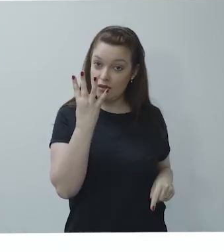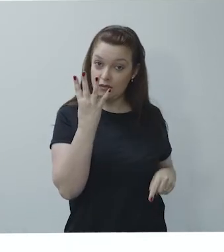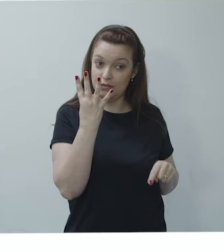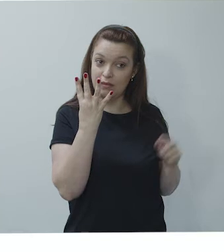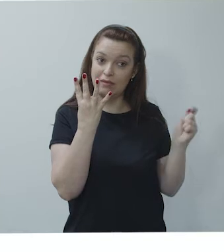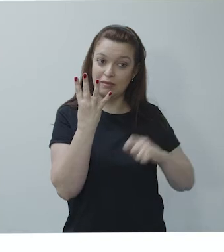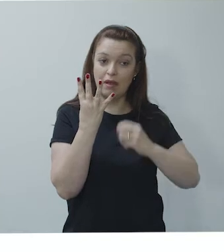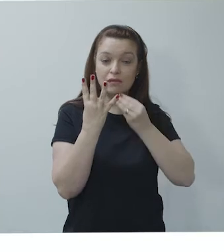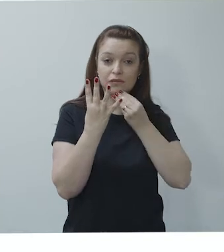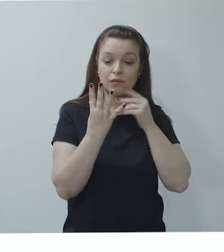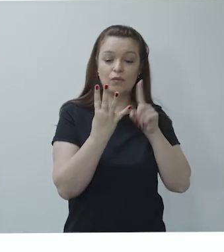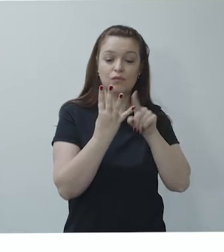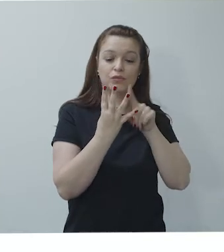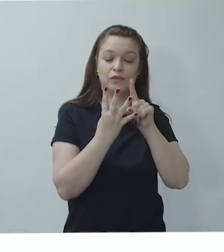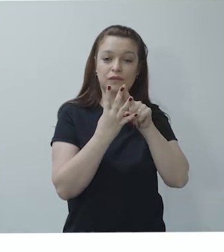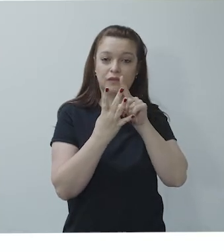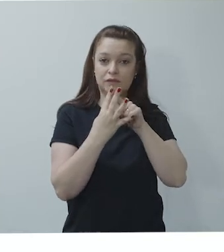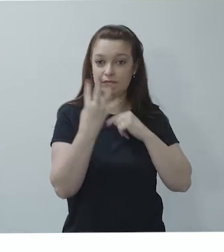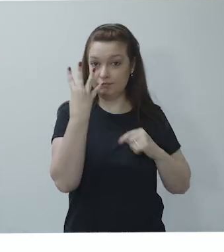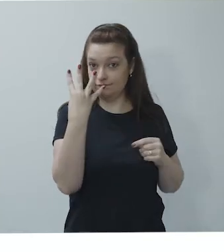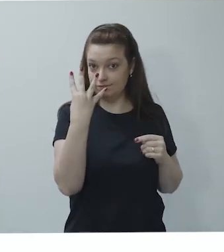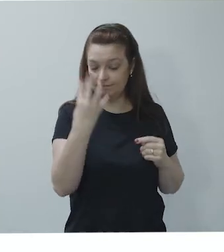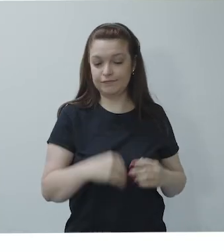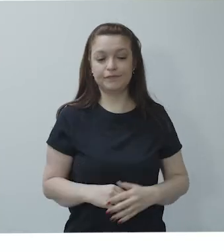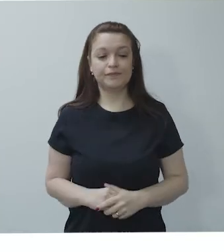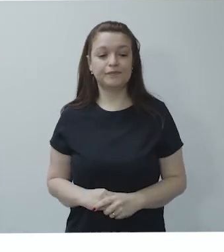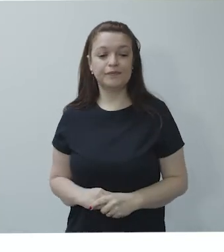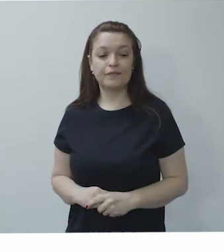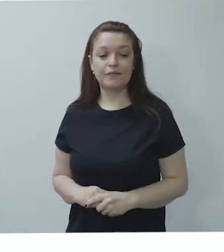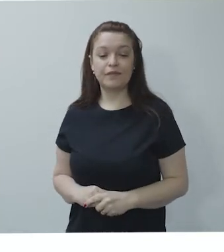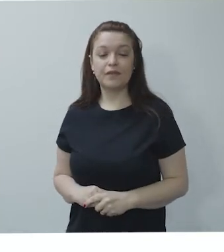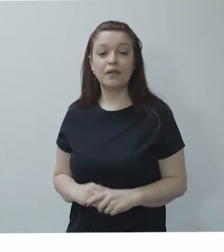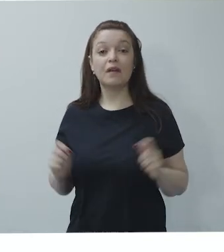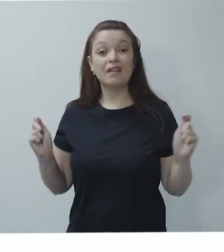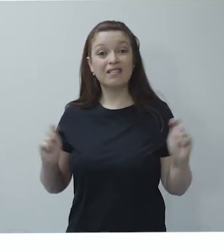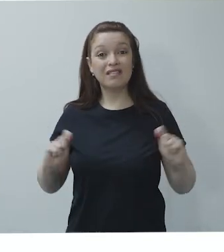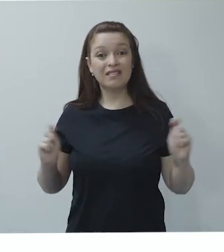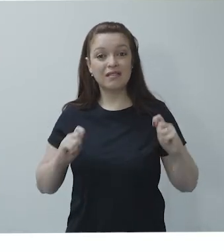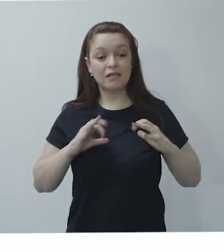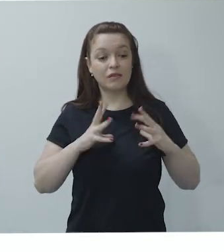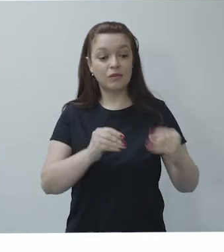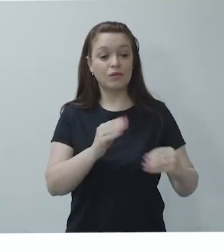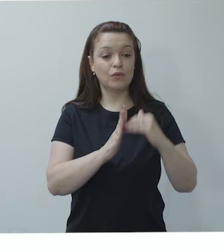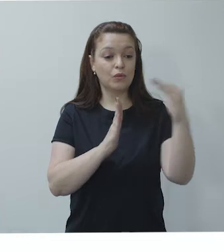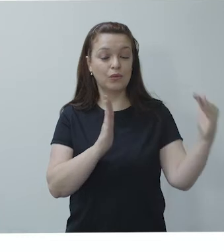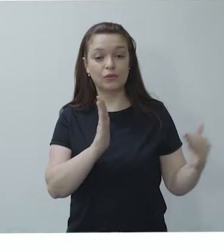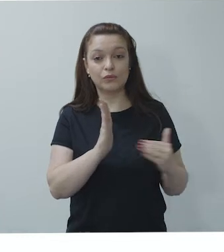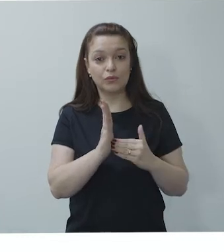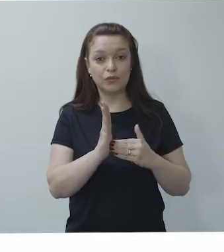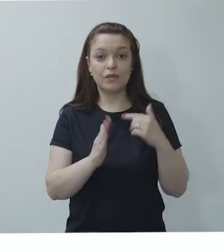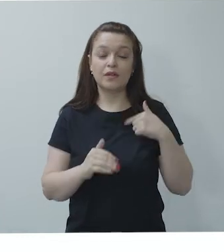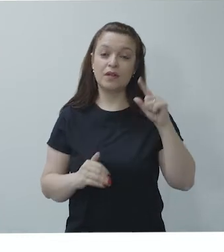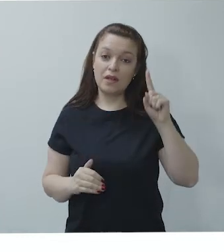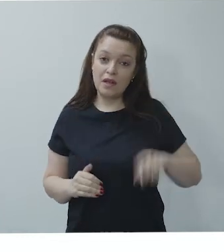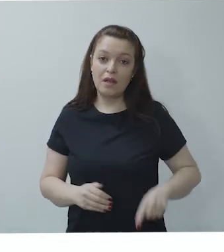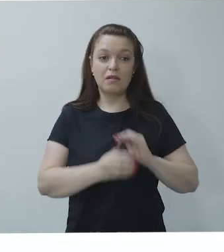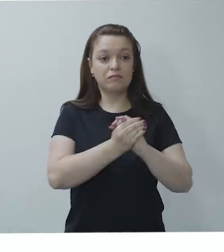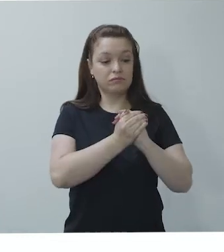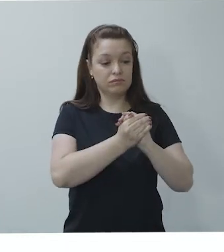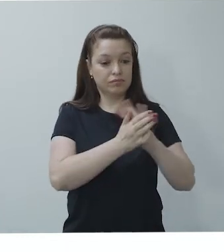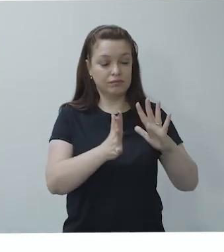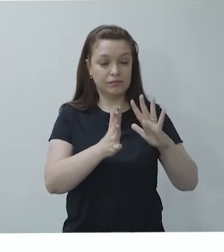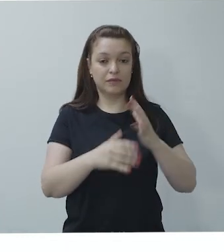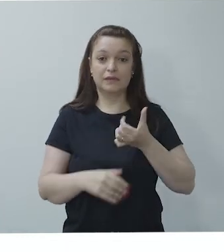4 quadradinhos lá na tira de papel, certo? E o número de casos possíveis era o número de lados